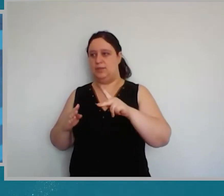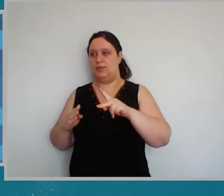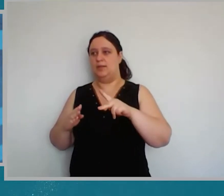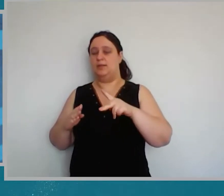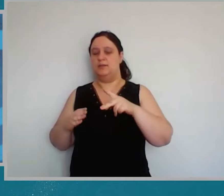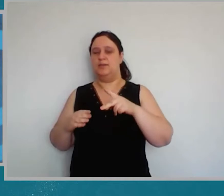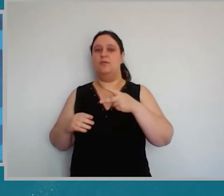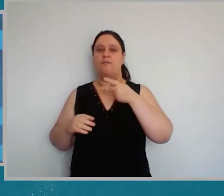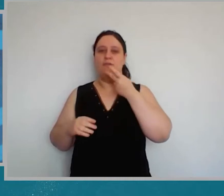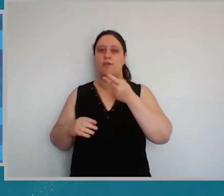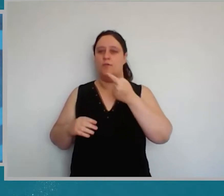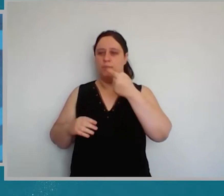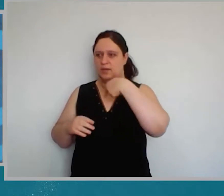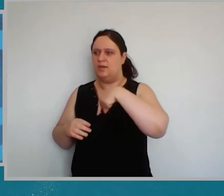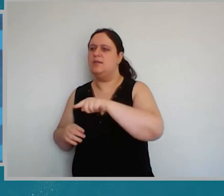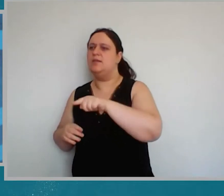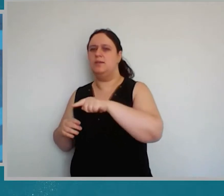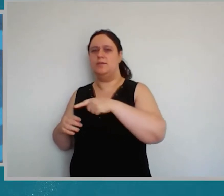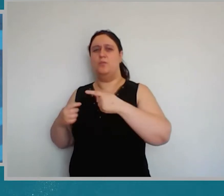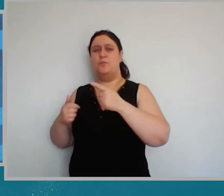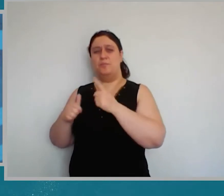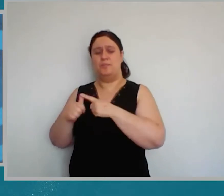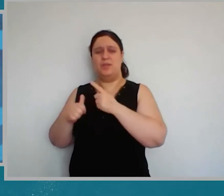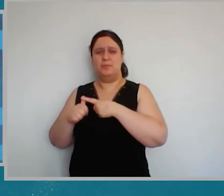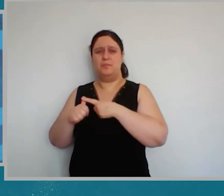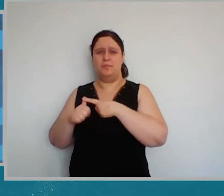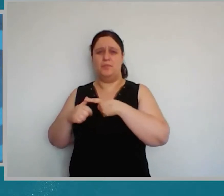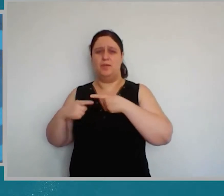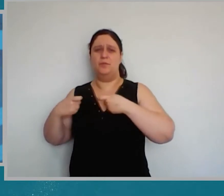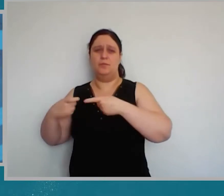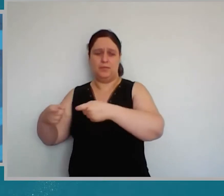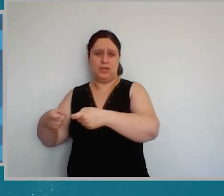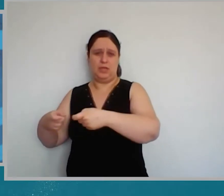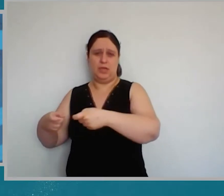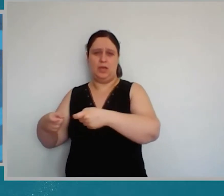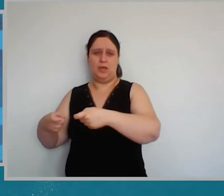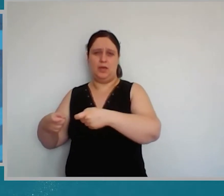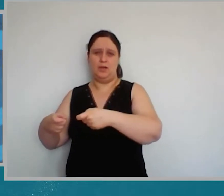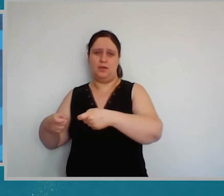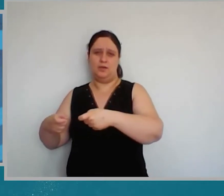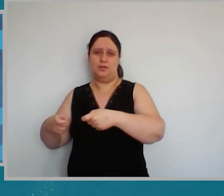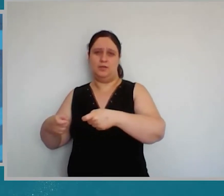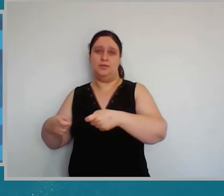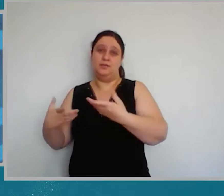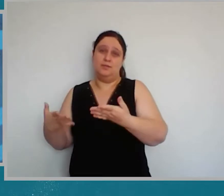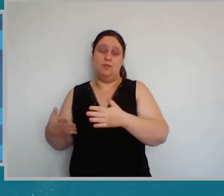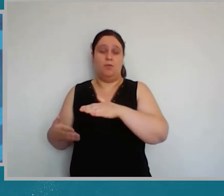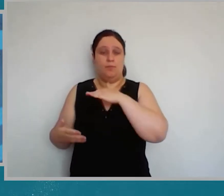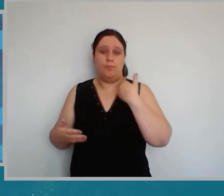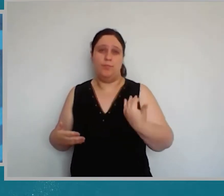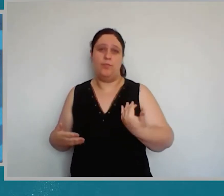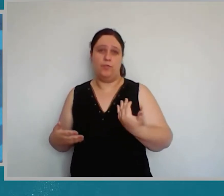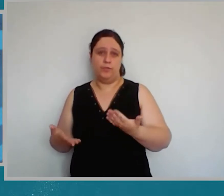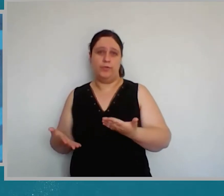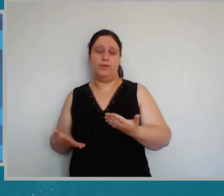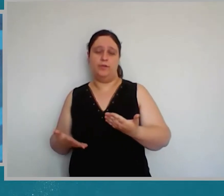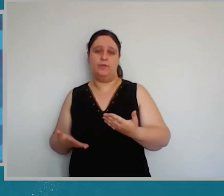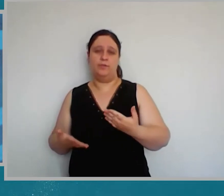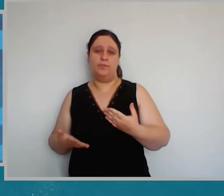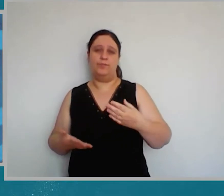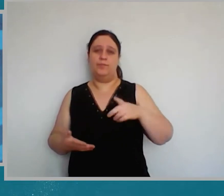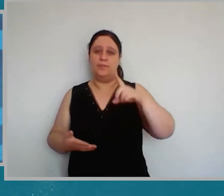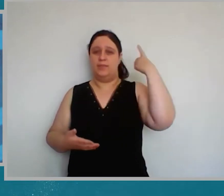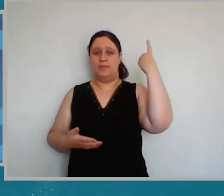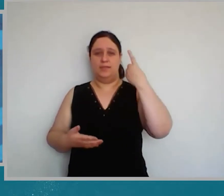cometeu também assassinato. Irmão, foi horrível. E com isso, Deus o